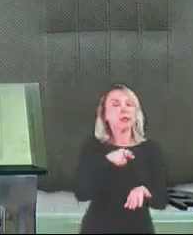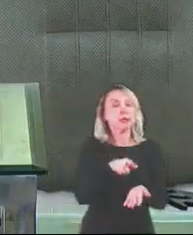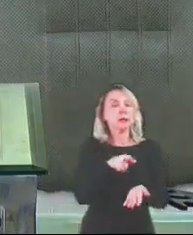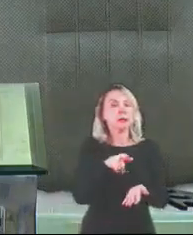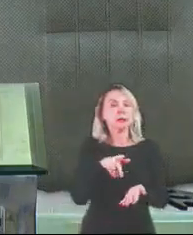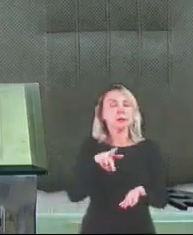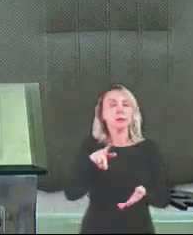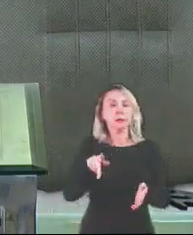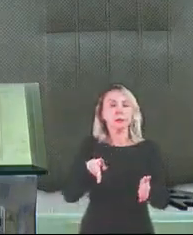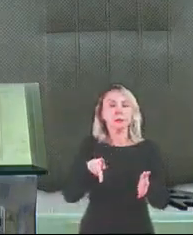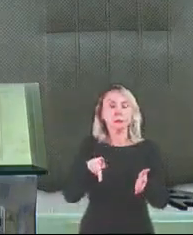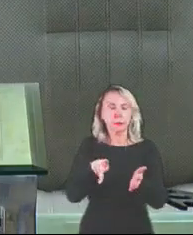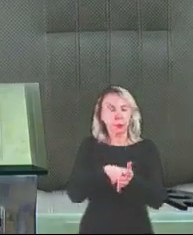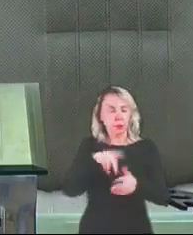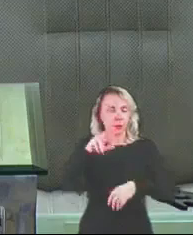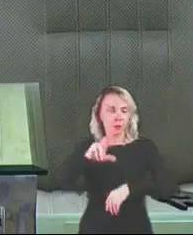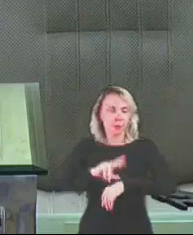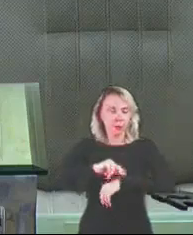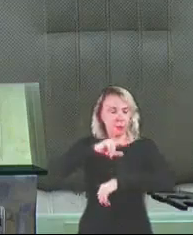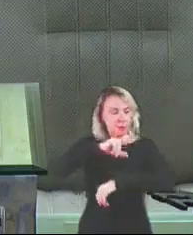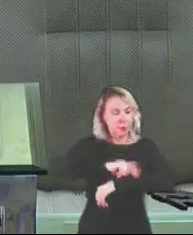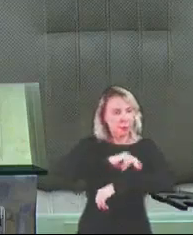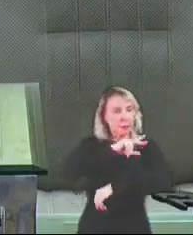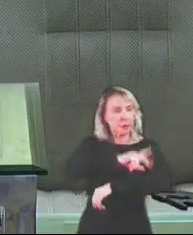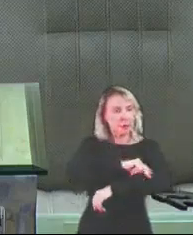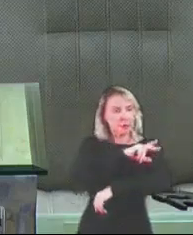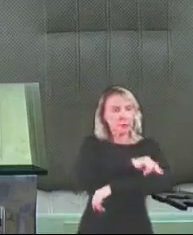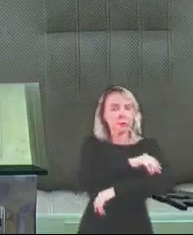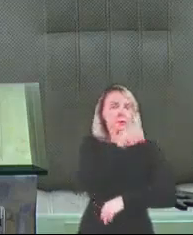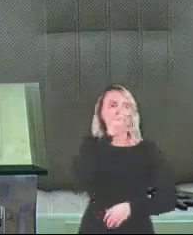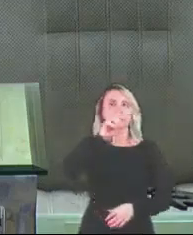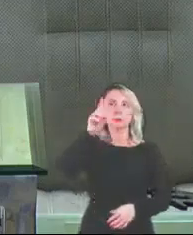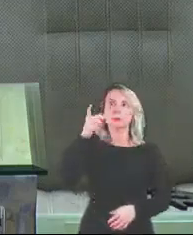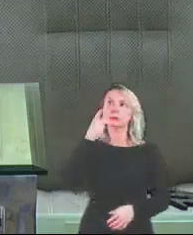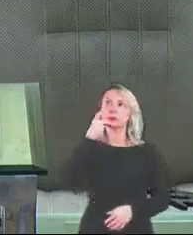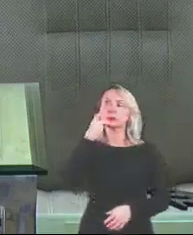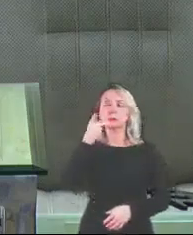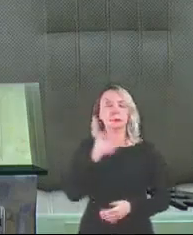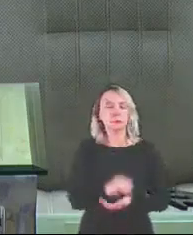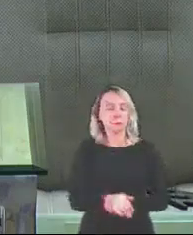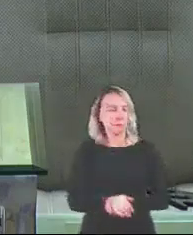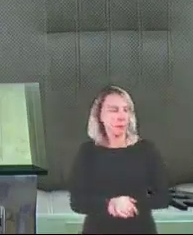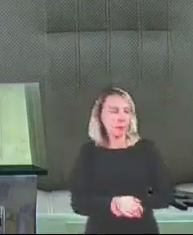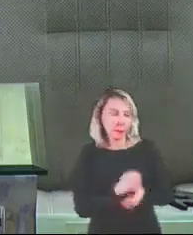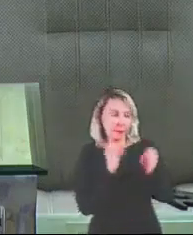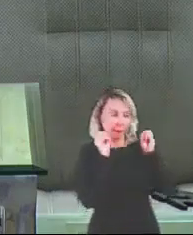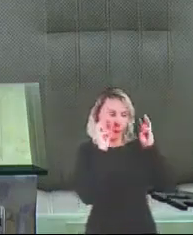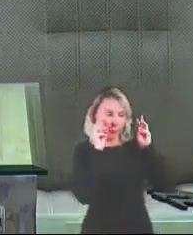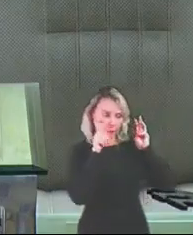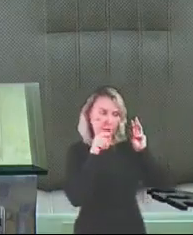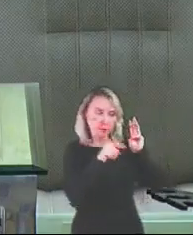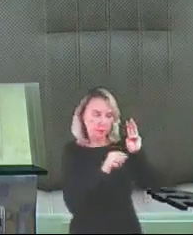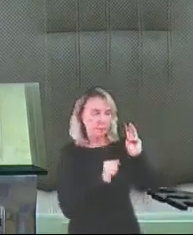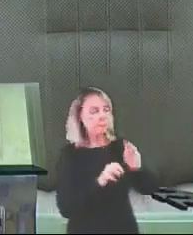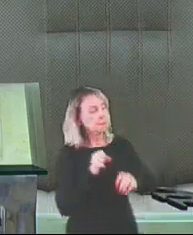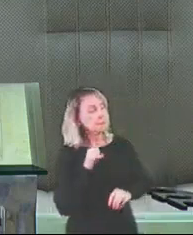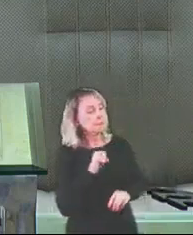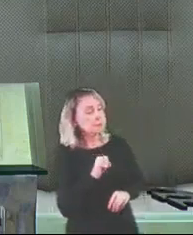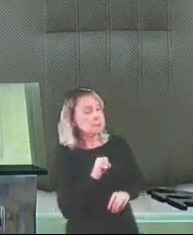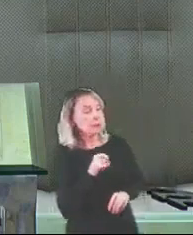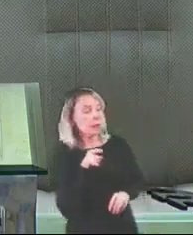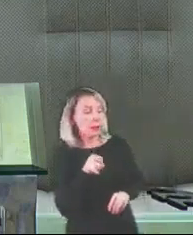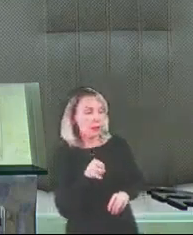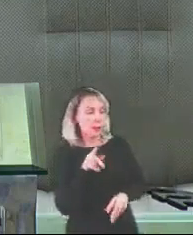do acontecimento das pragas, Deus disse para Moisés: diga ao meu povo, se este povo,